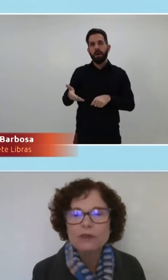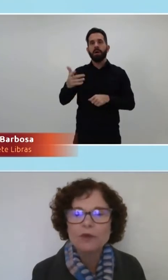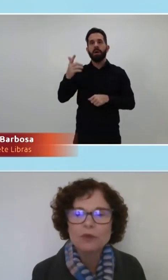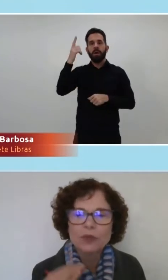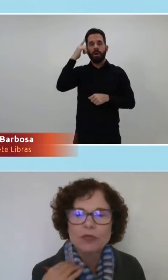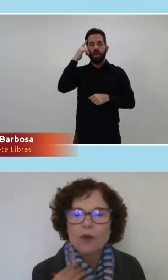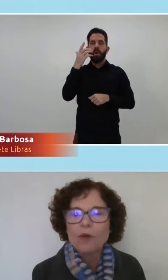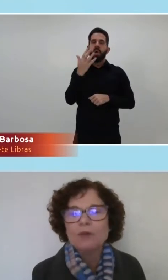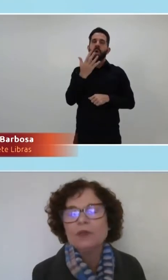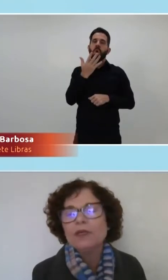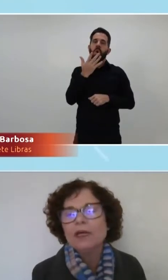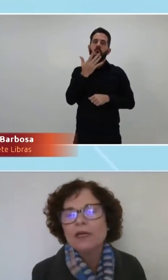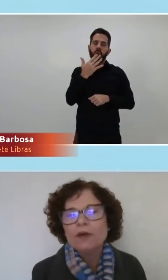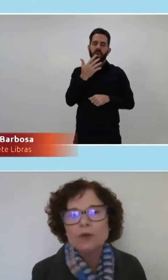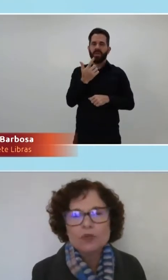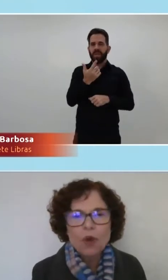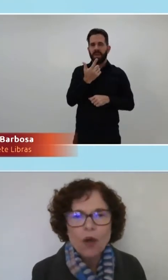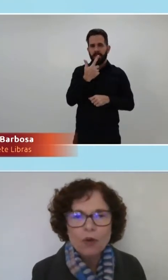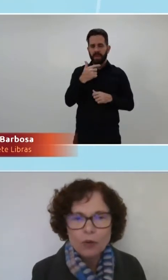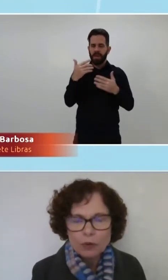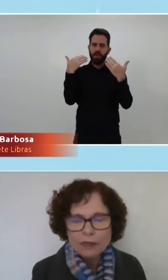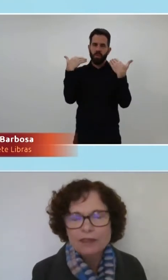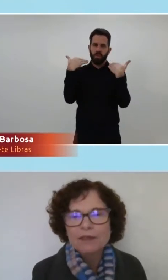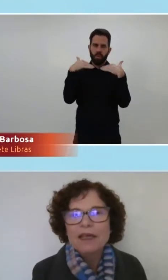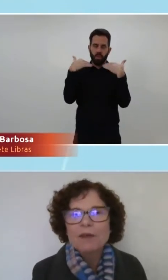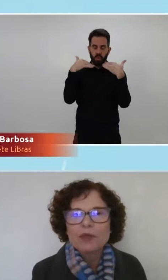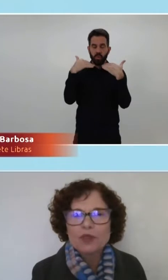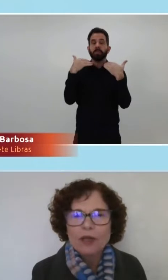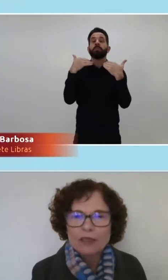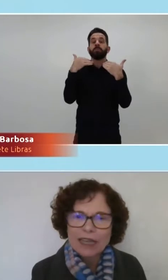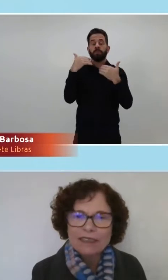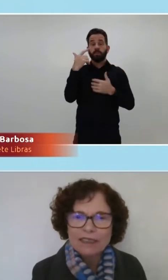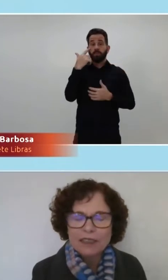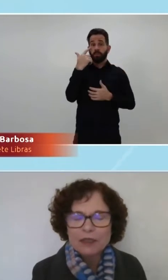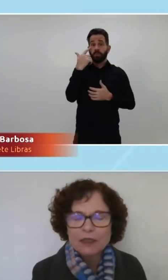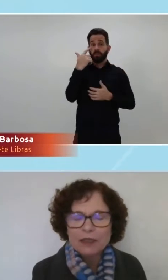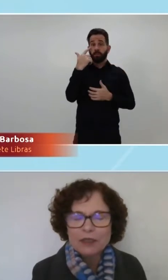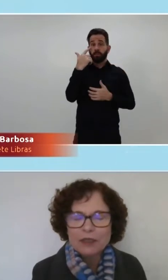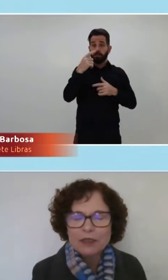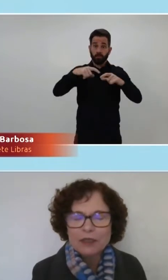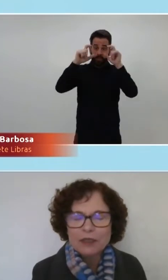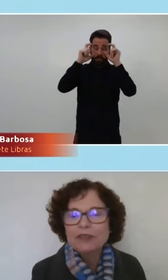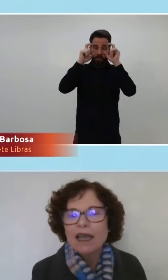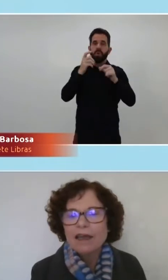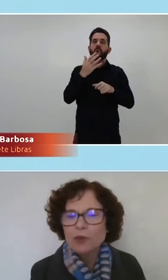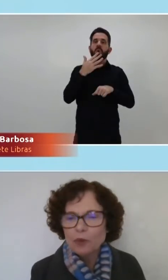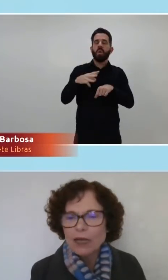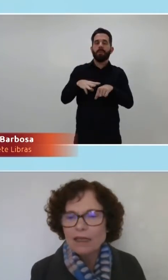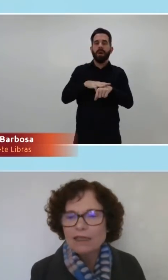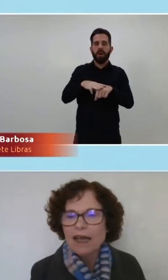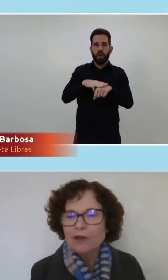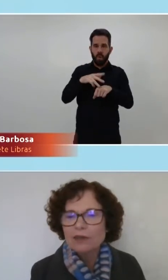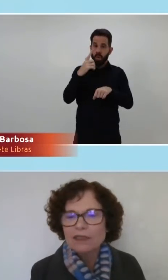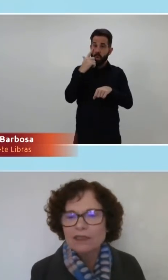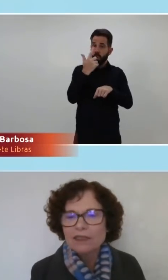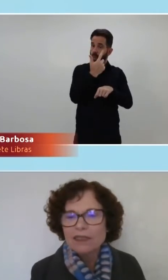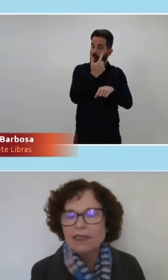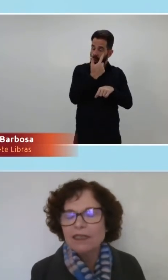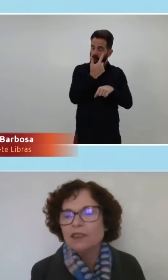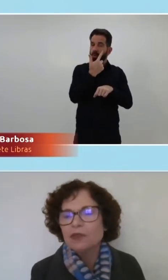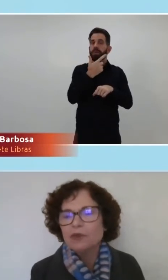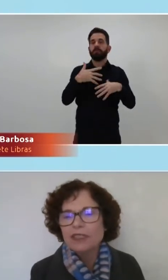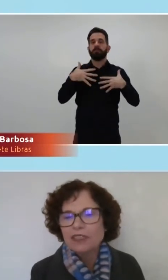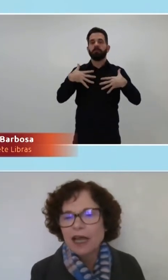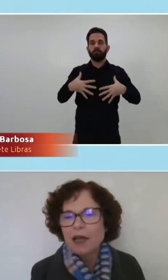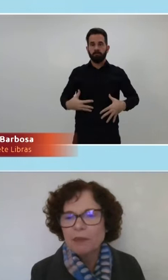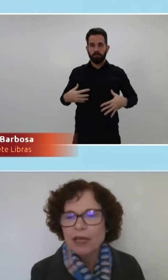curto, na altura do ombro, uso óculos, meus olhos castanhos, estou com um casaco cinza